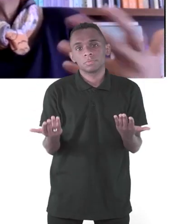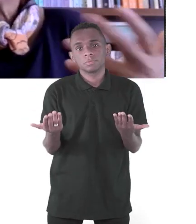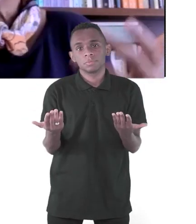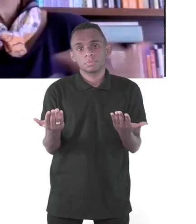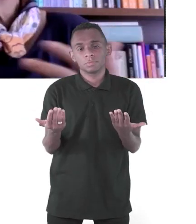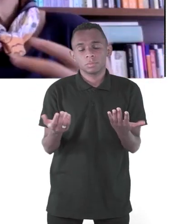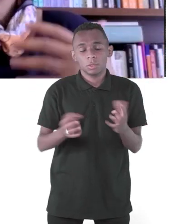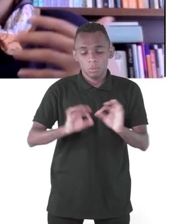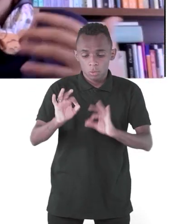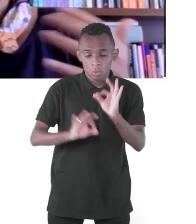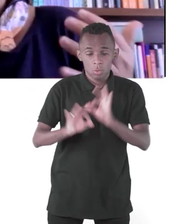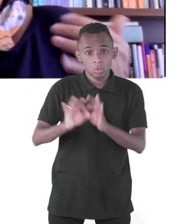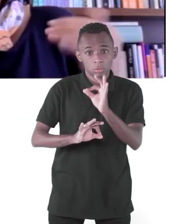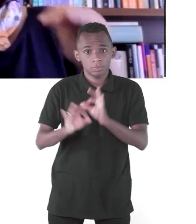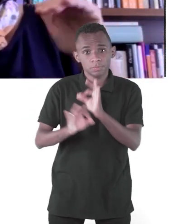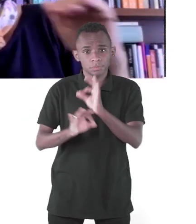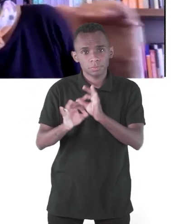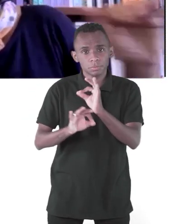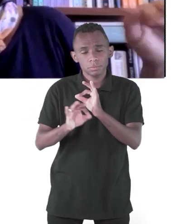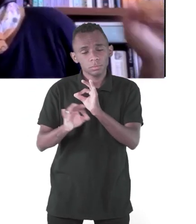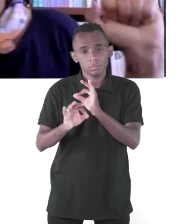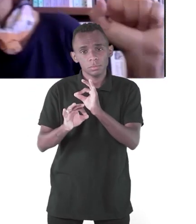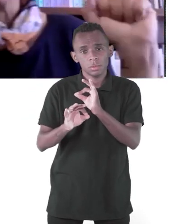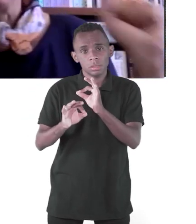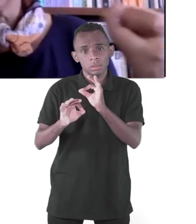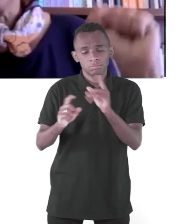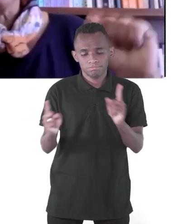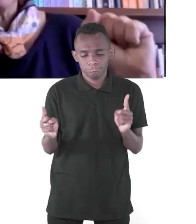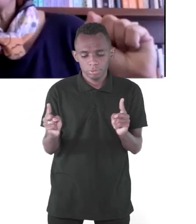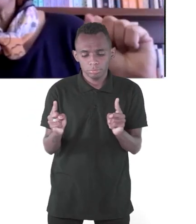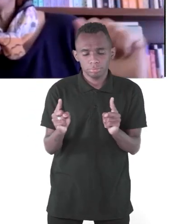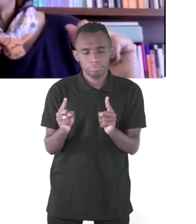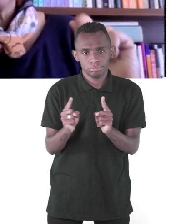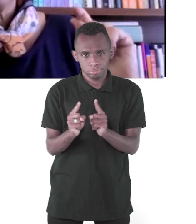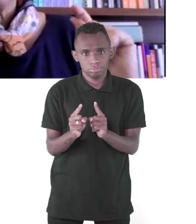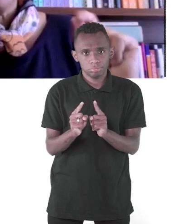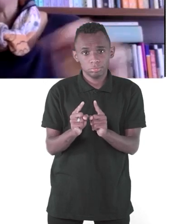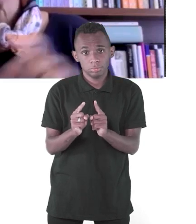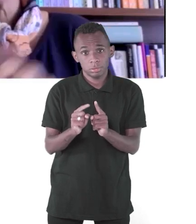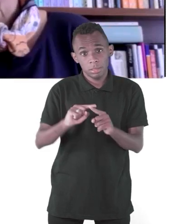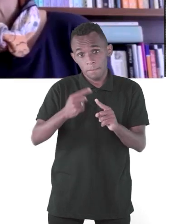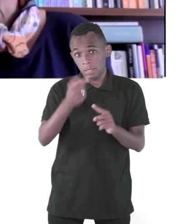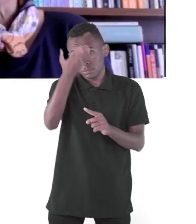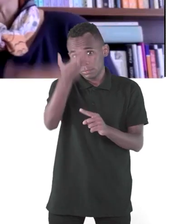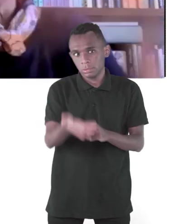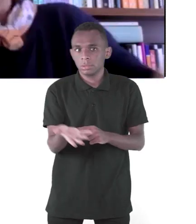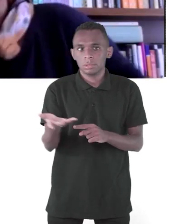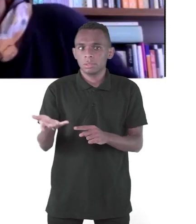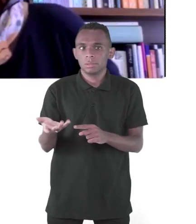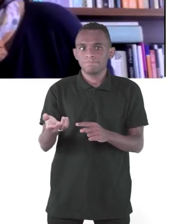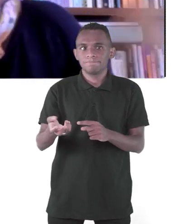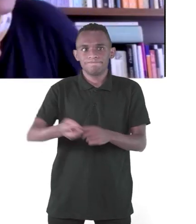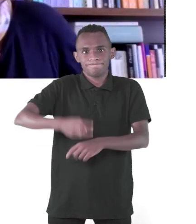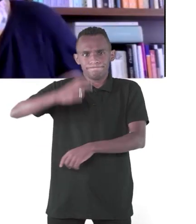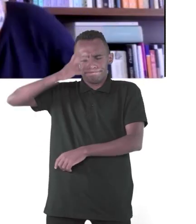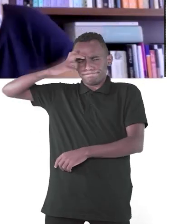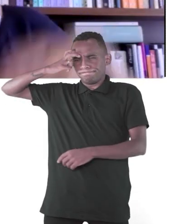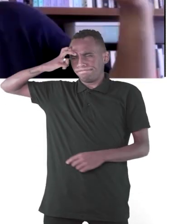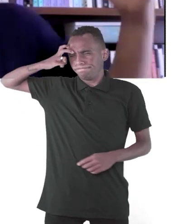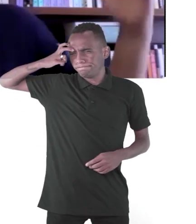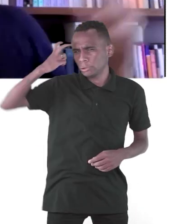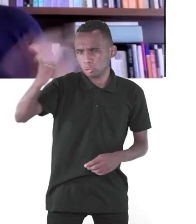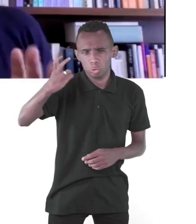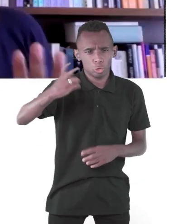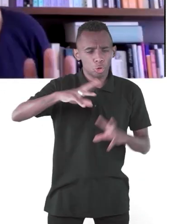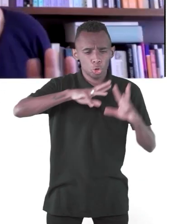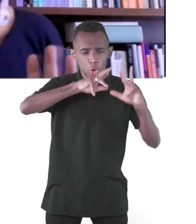começa a ficar um pouco rasa, talvez. A não ser, claro, que você seja um gênio da raça e tudo que você faz